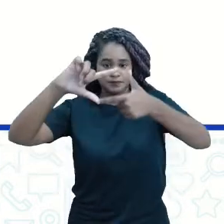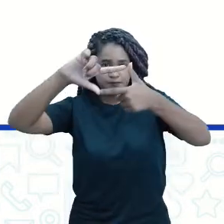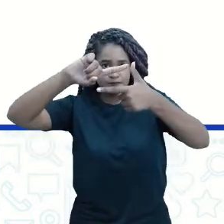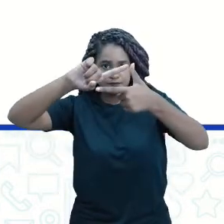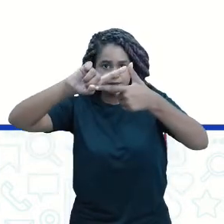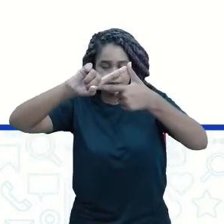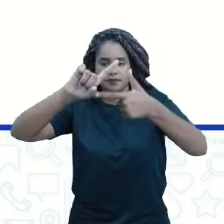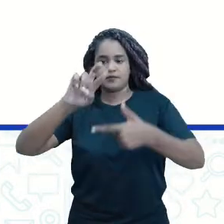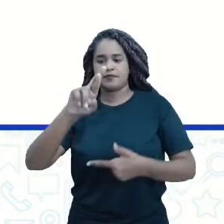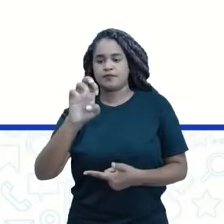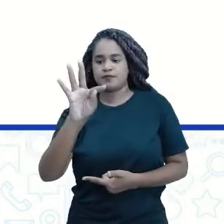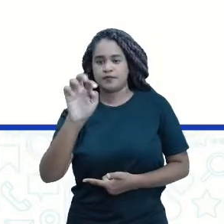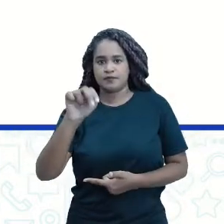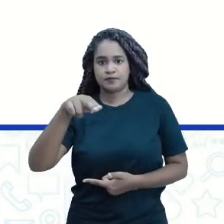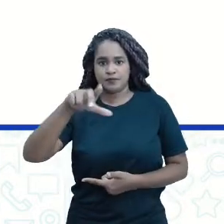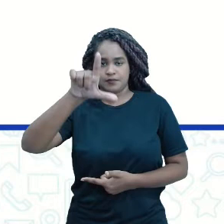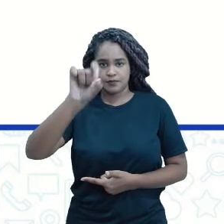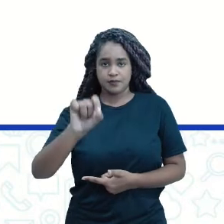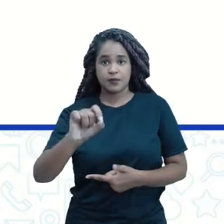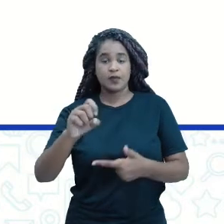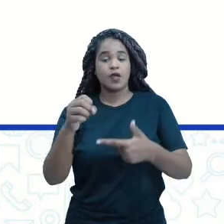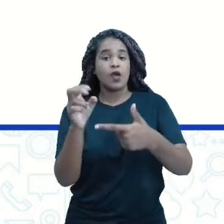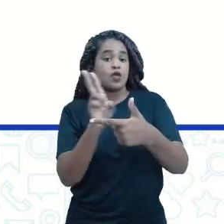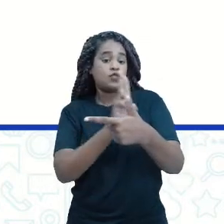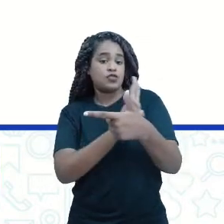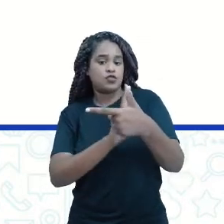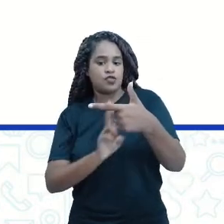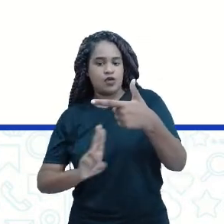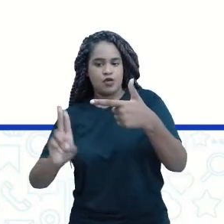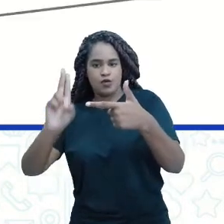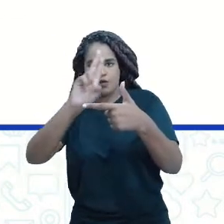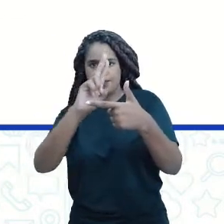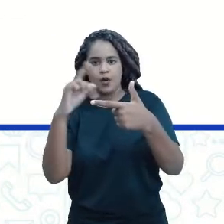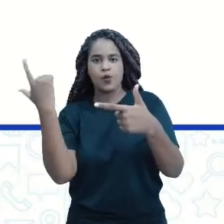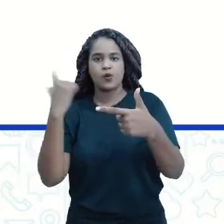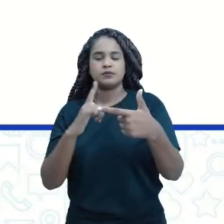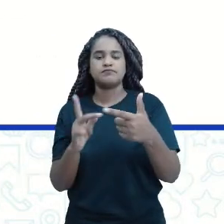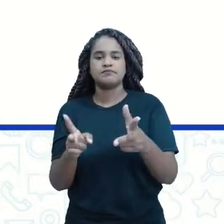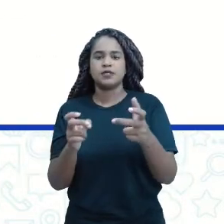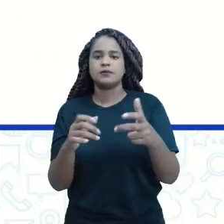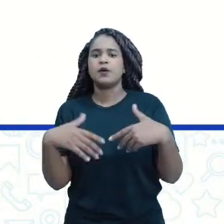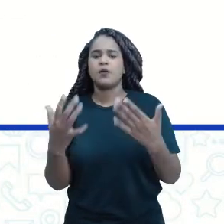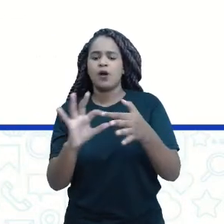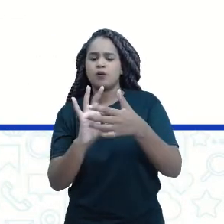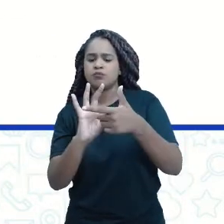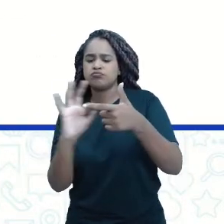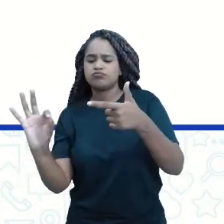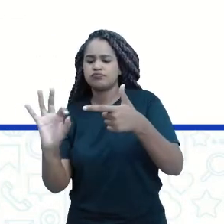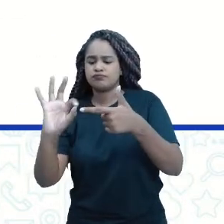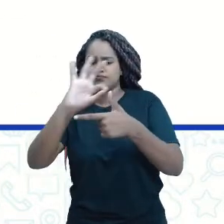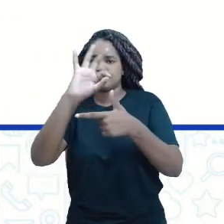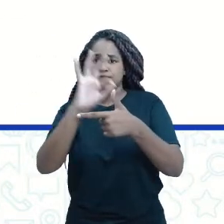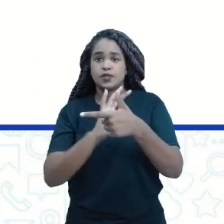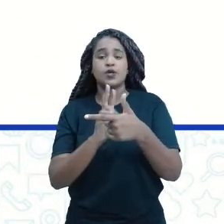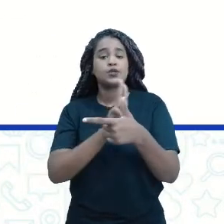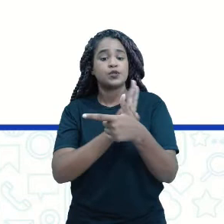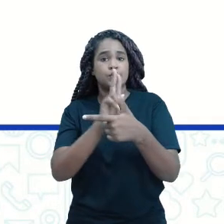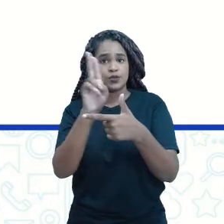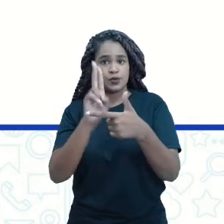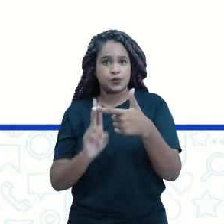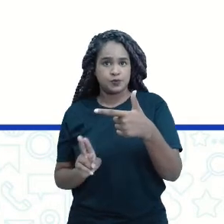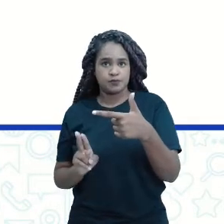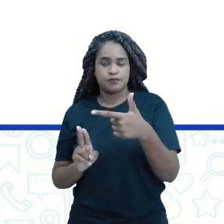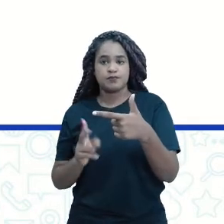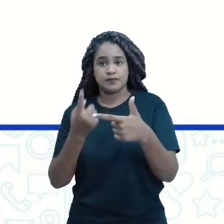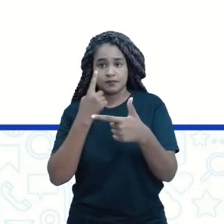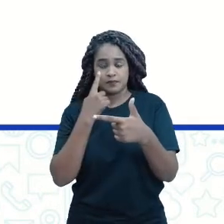nomes, eu consigo identificar de qual lado a gente está falando. Então, a gente começa a perceber os nomes dos lados do triângulo